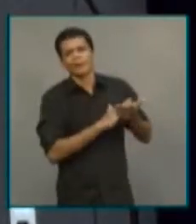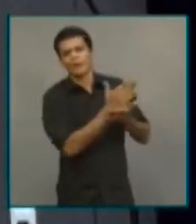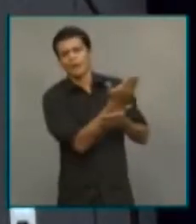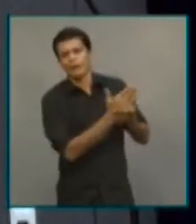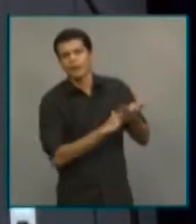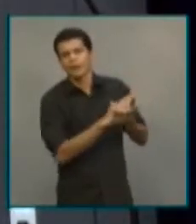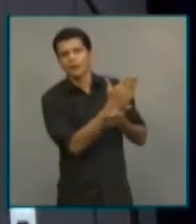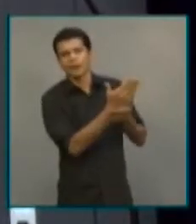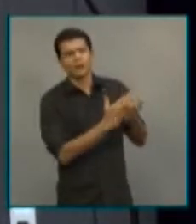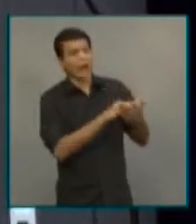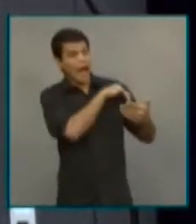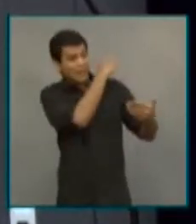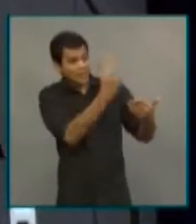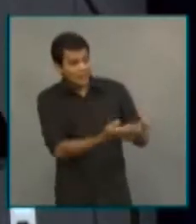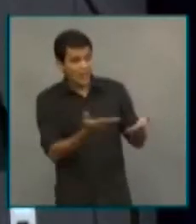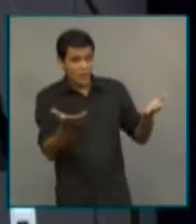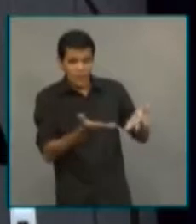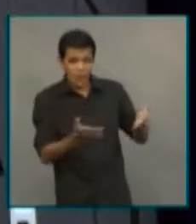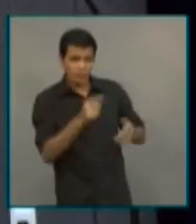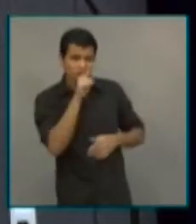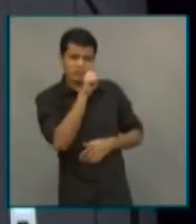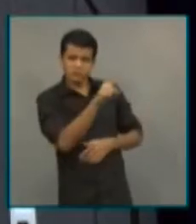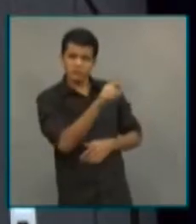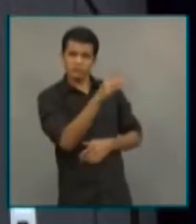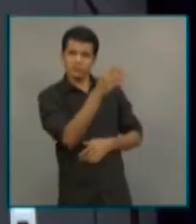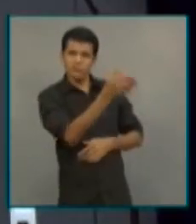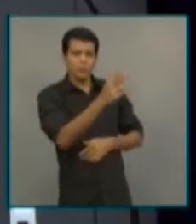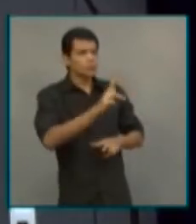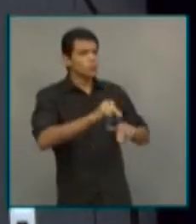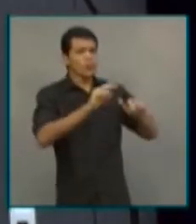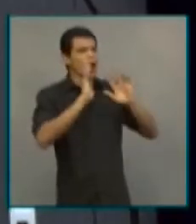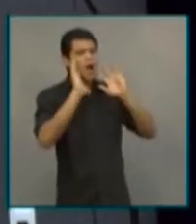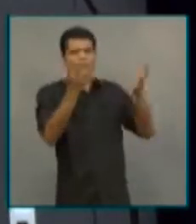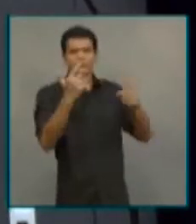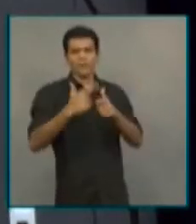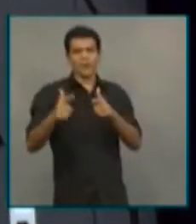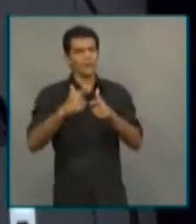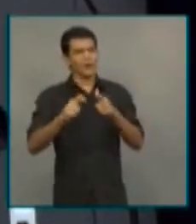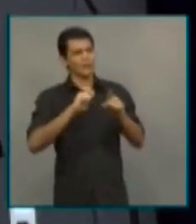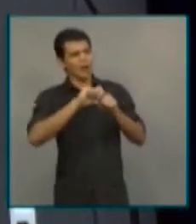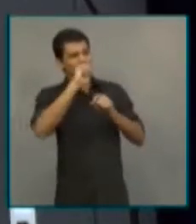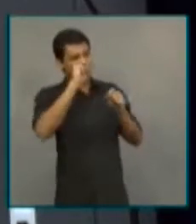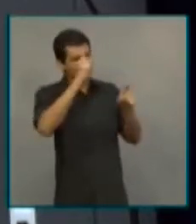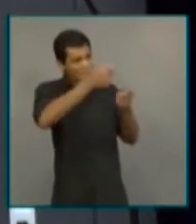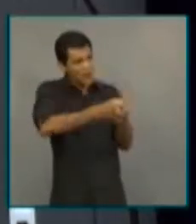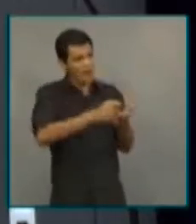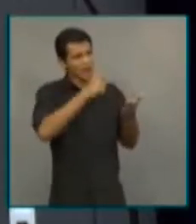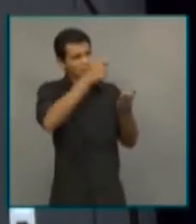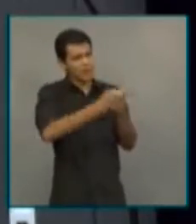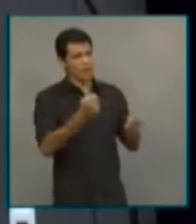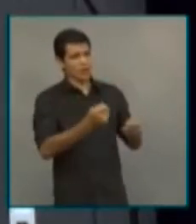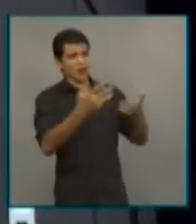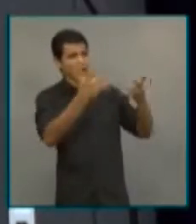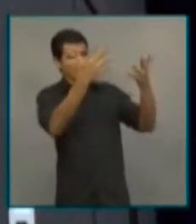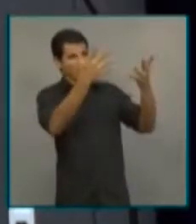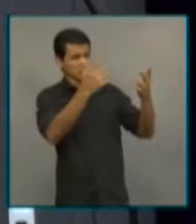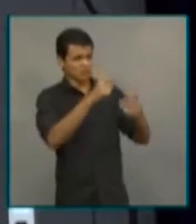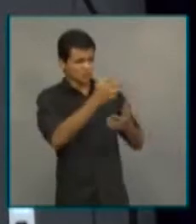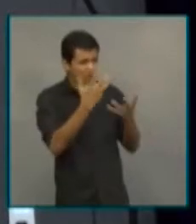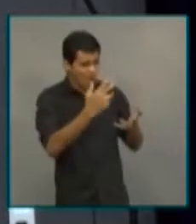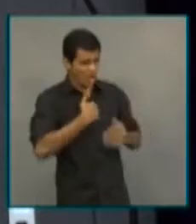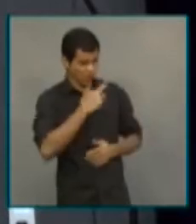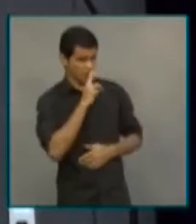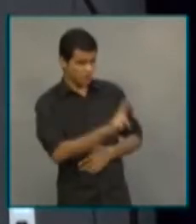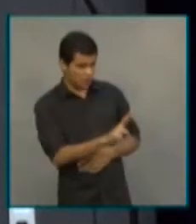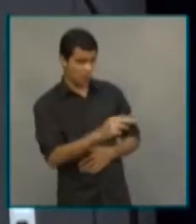senhor não resolveu o problema das anuidades. E agora está querendo que eu Responda, pois eu tenho uma resposta, porque tenho uma